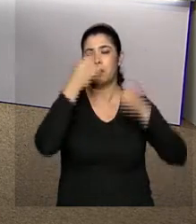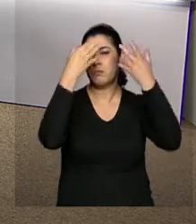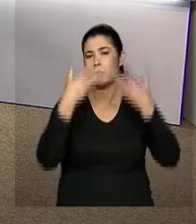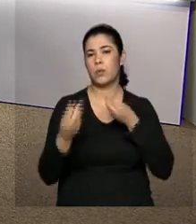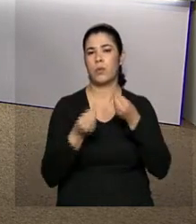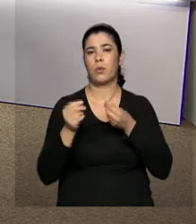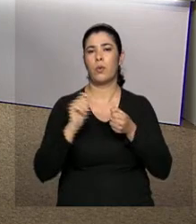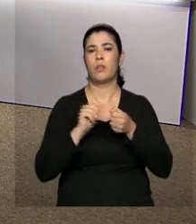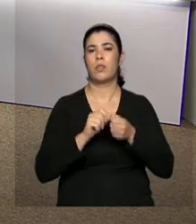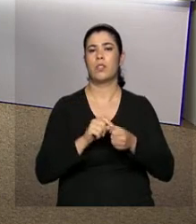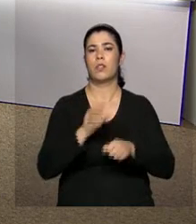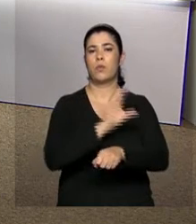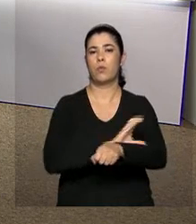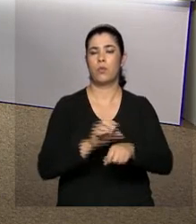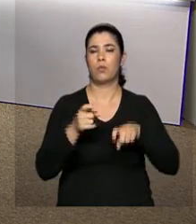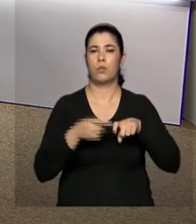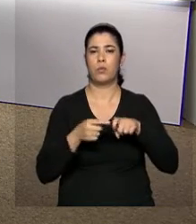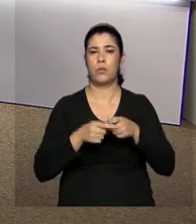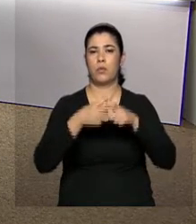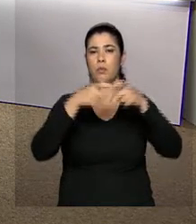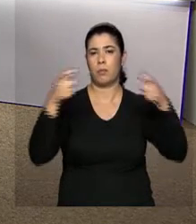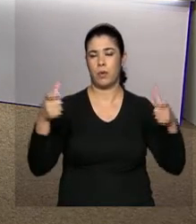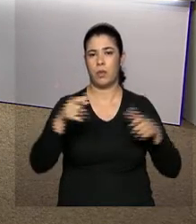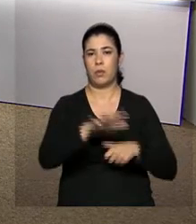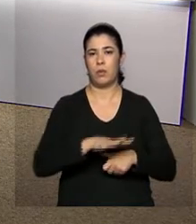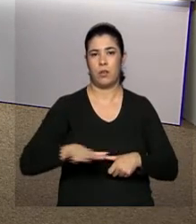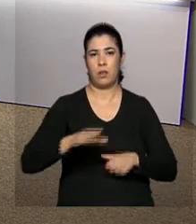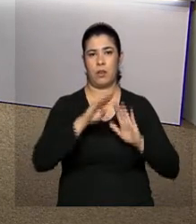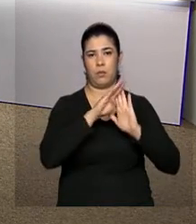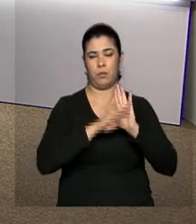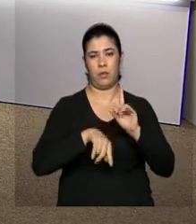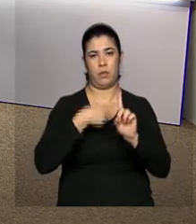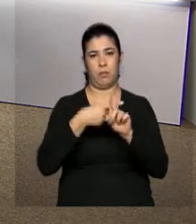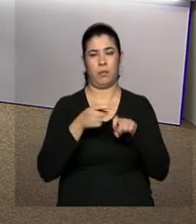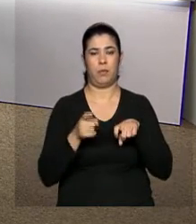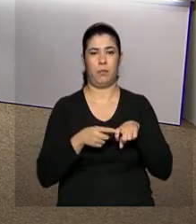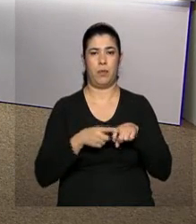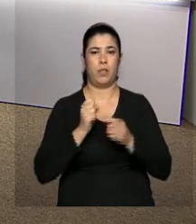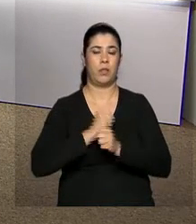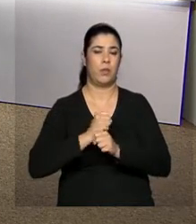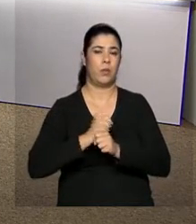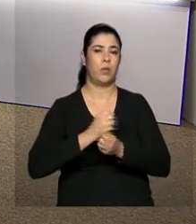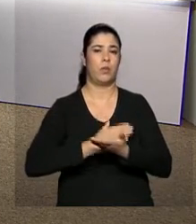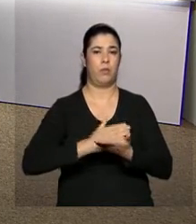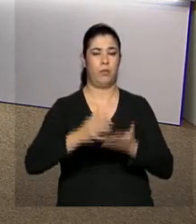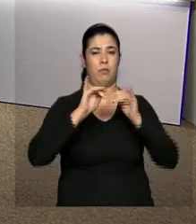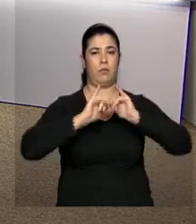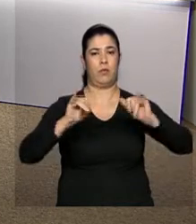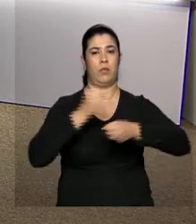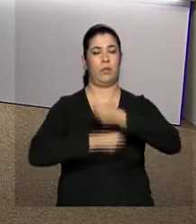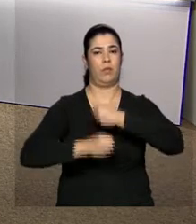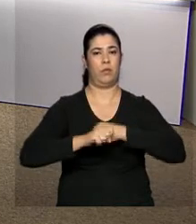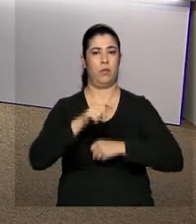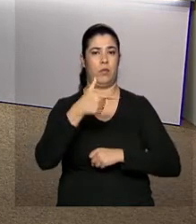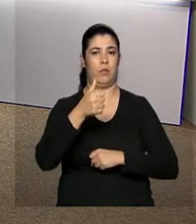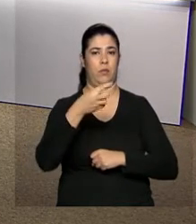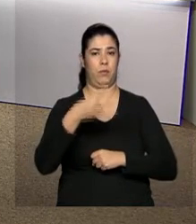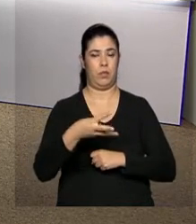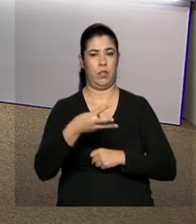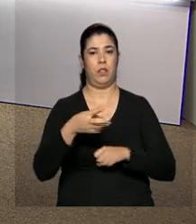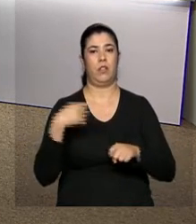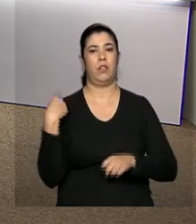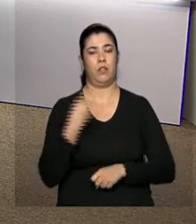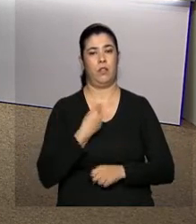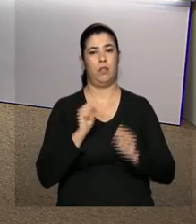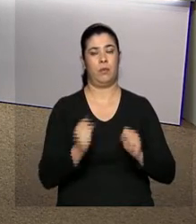a expansão dos cursos de medicina no âmbito do programa Mais Médicos desde que o programa foi lançado em 2013. E